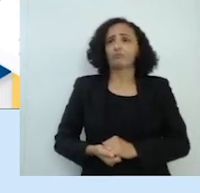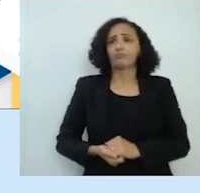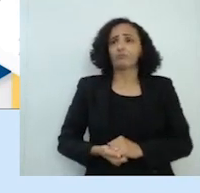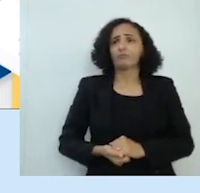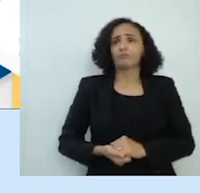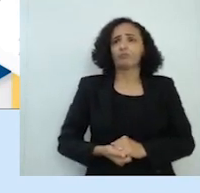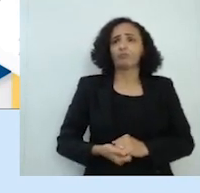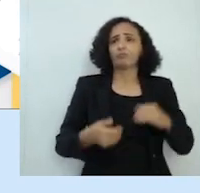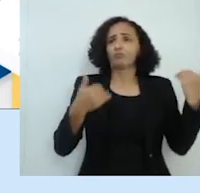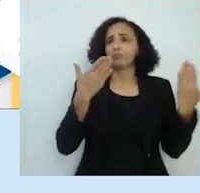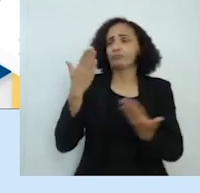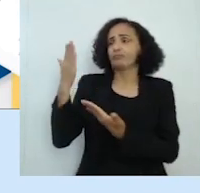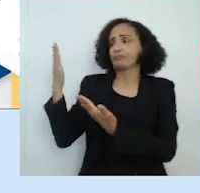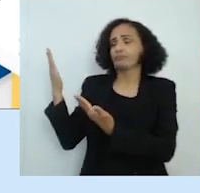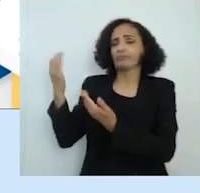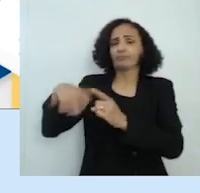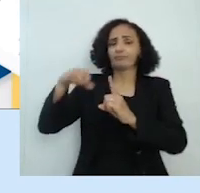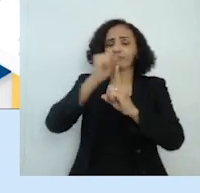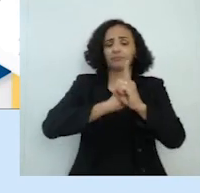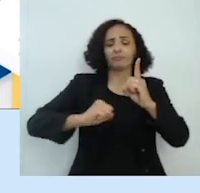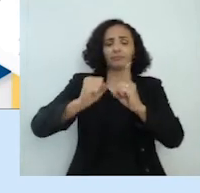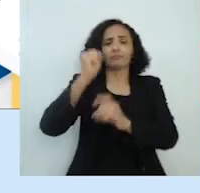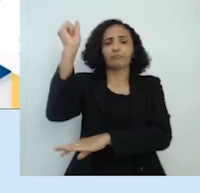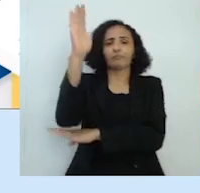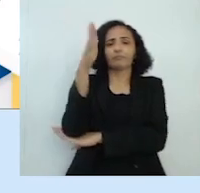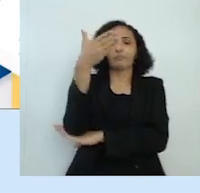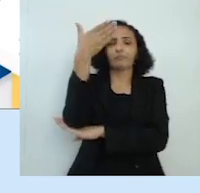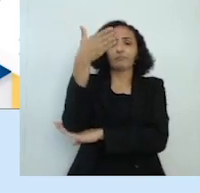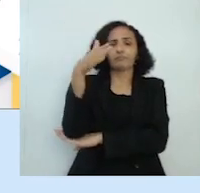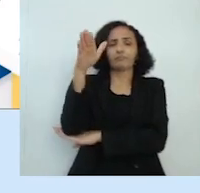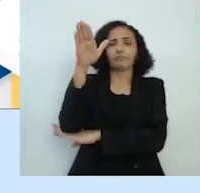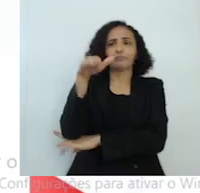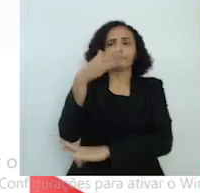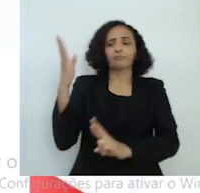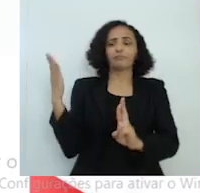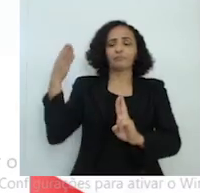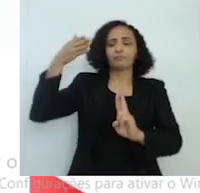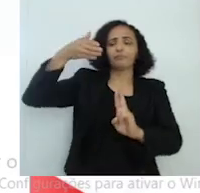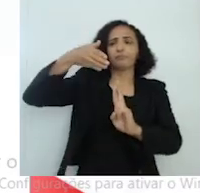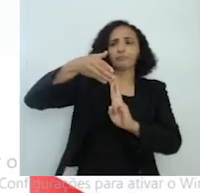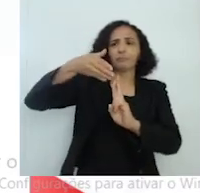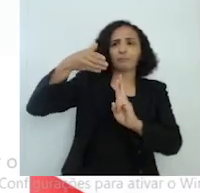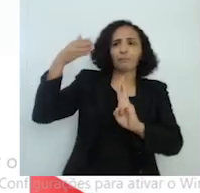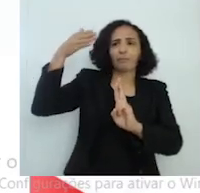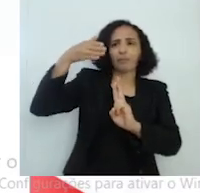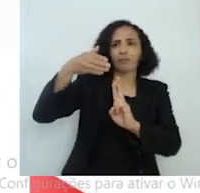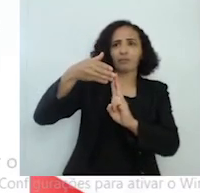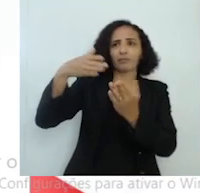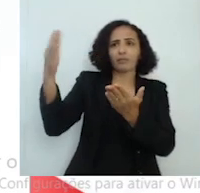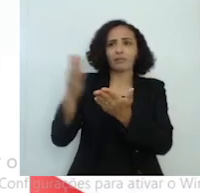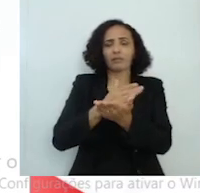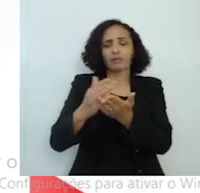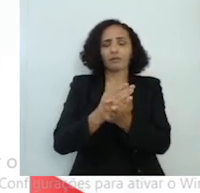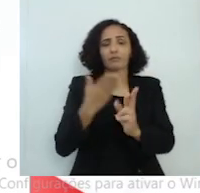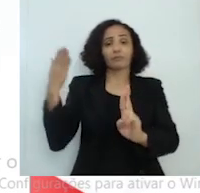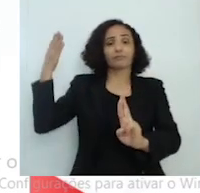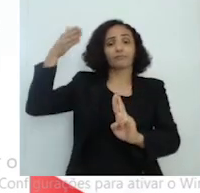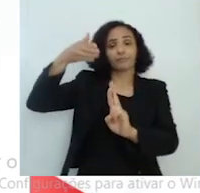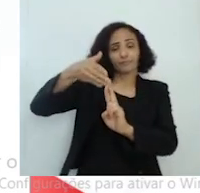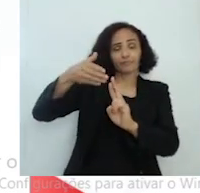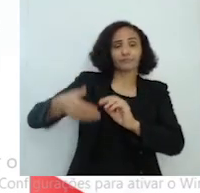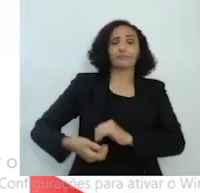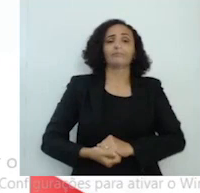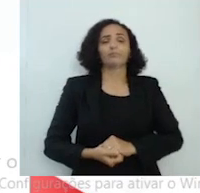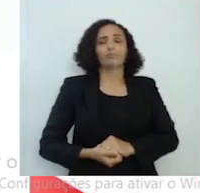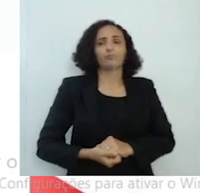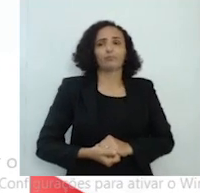Aí o socialismo, a bandeira representativa, os seus representantes. Bom,